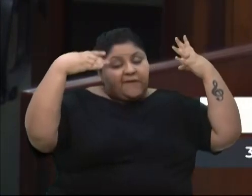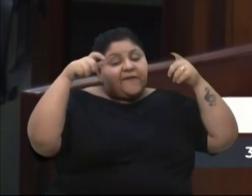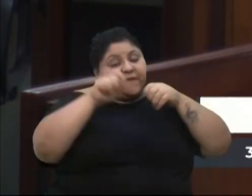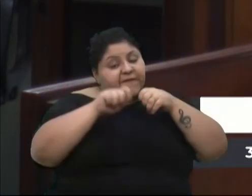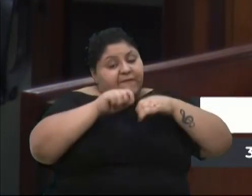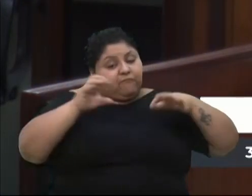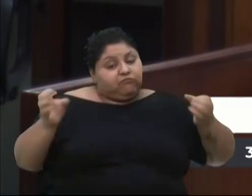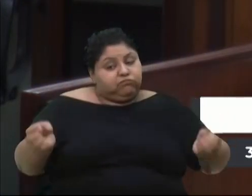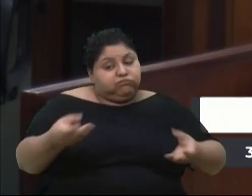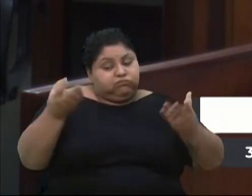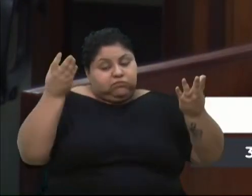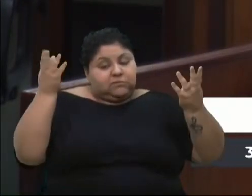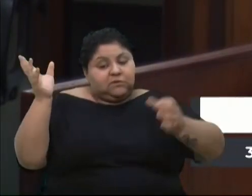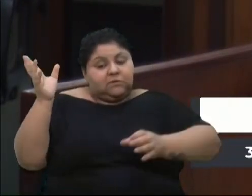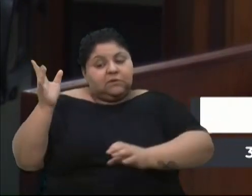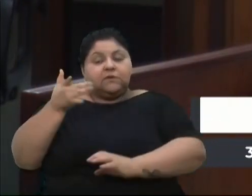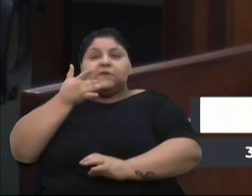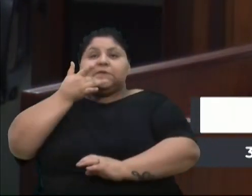festa das crianças.